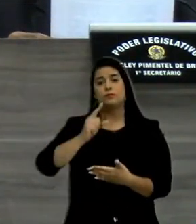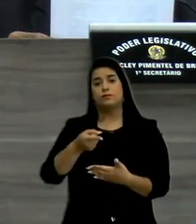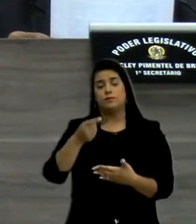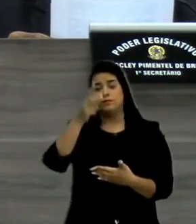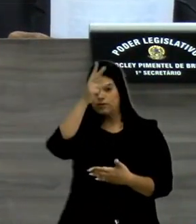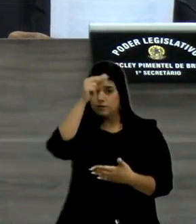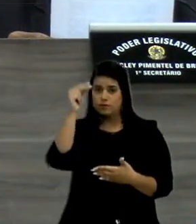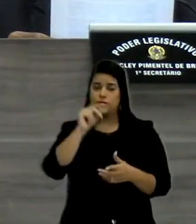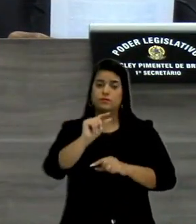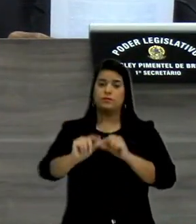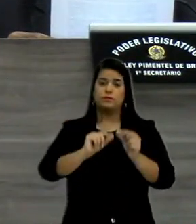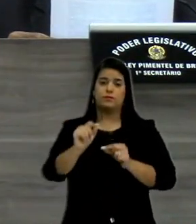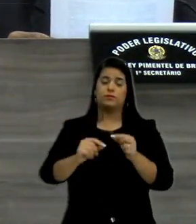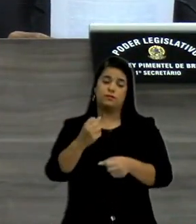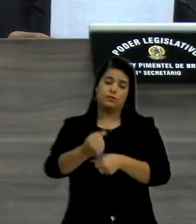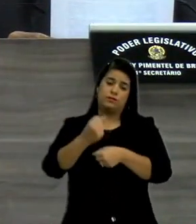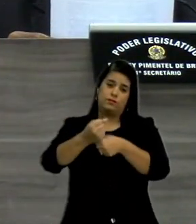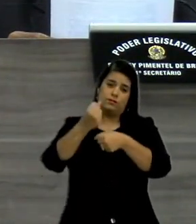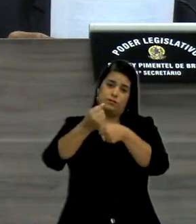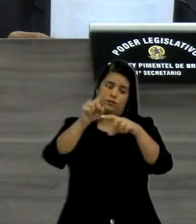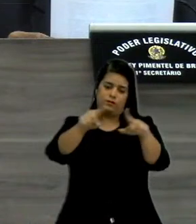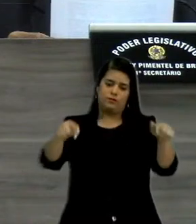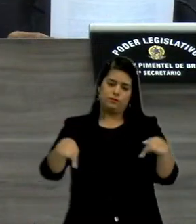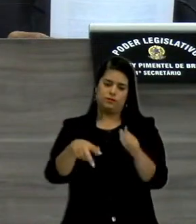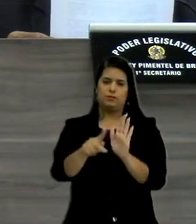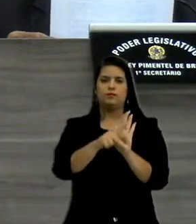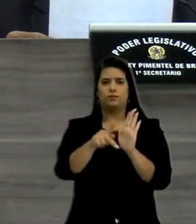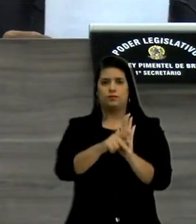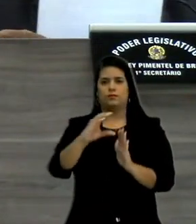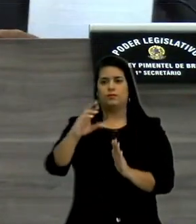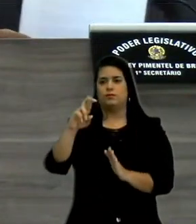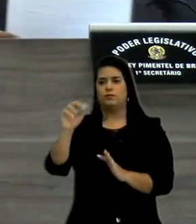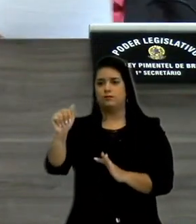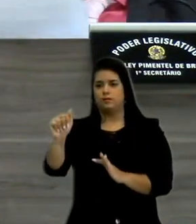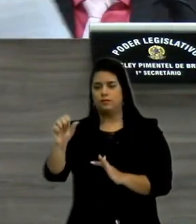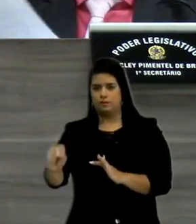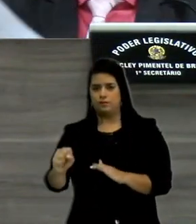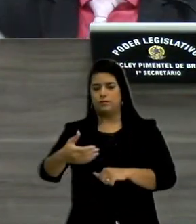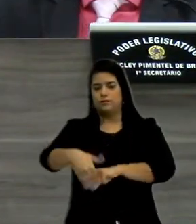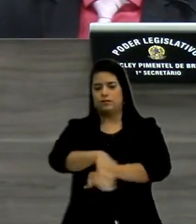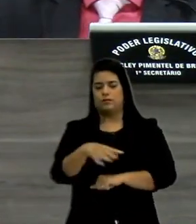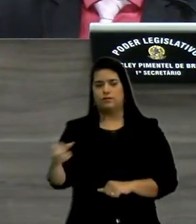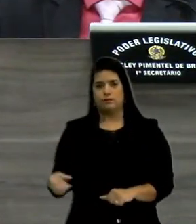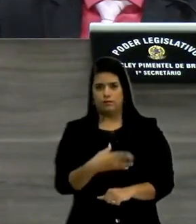ao prefeito que proceda com a construção da sede própria do CRAS no bairro Novo.